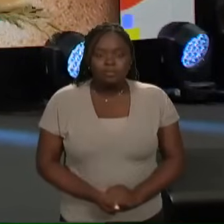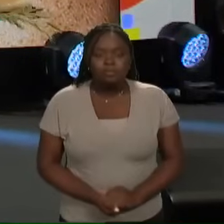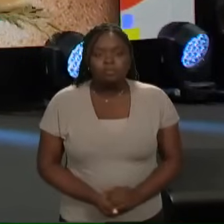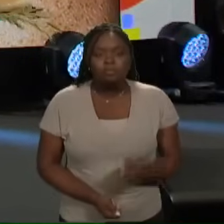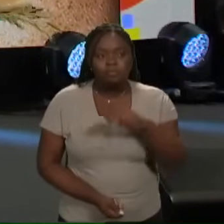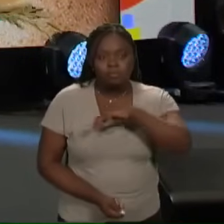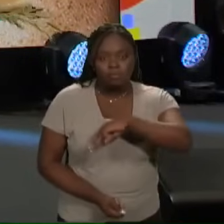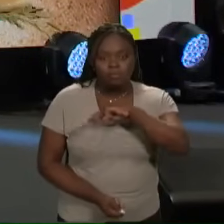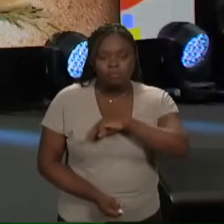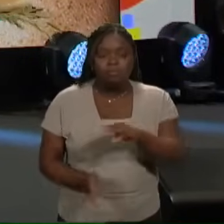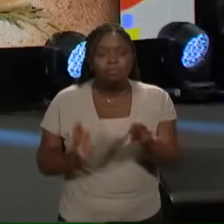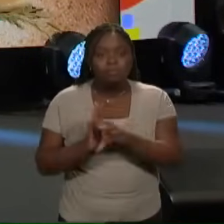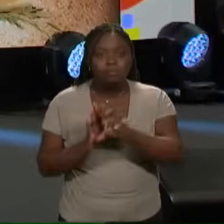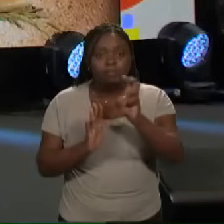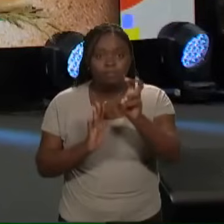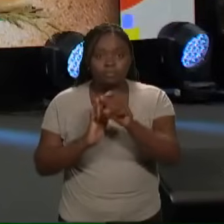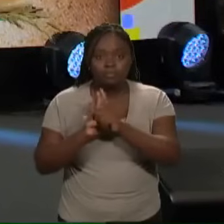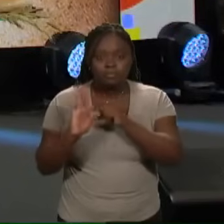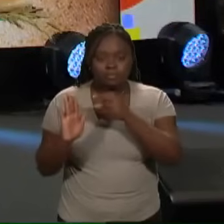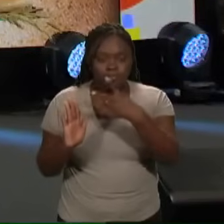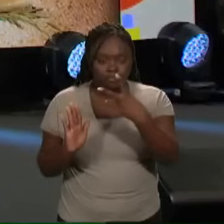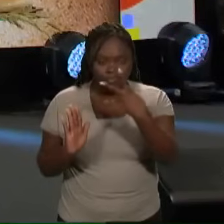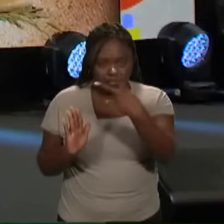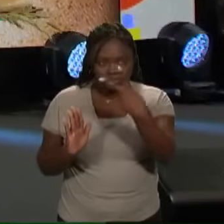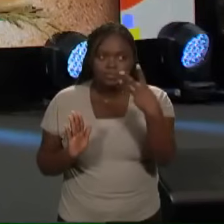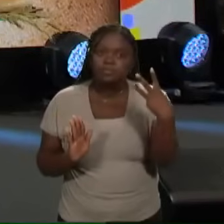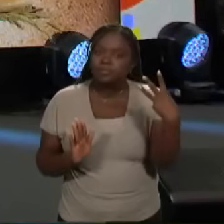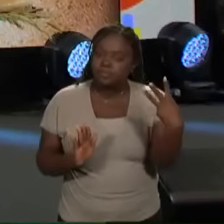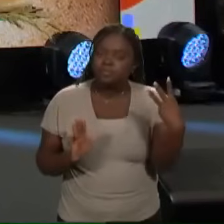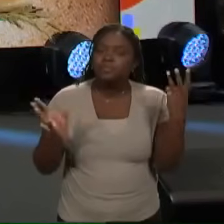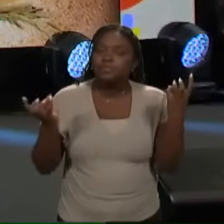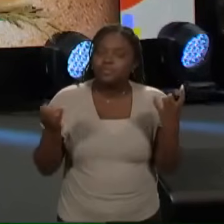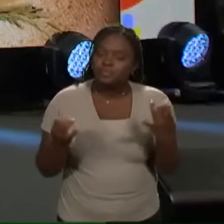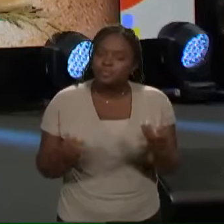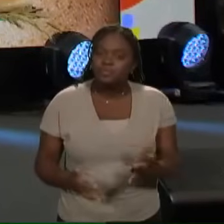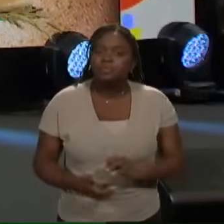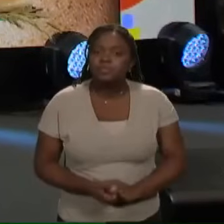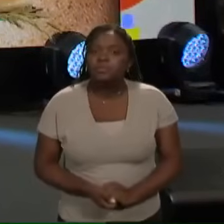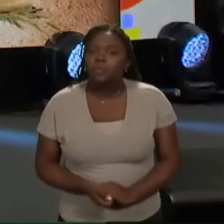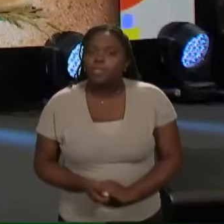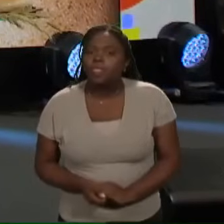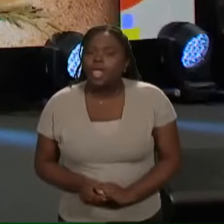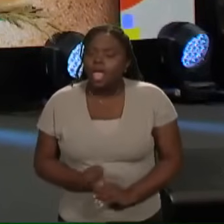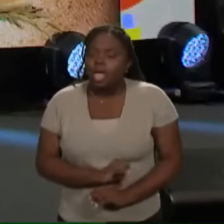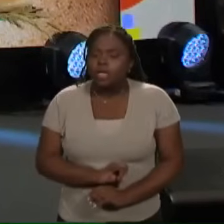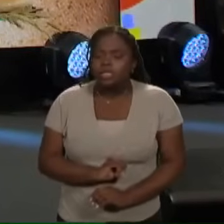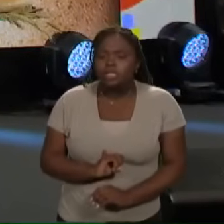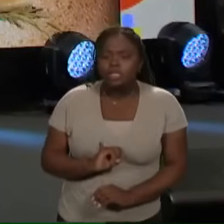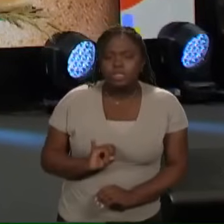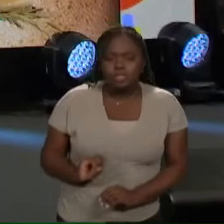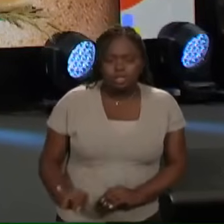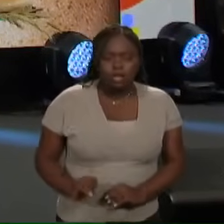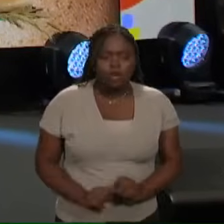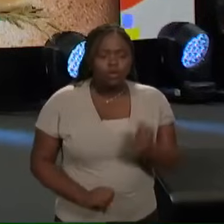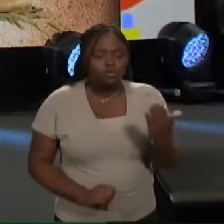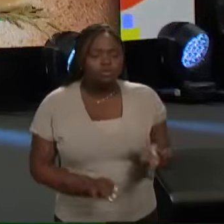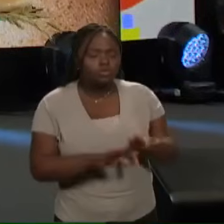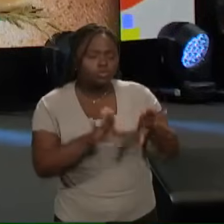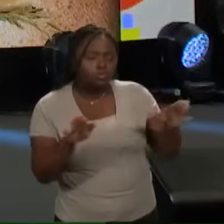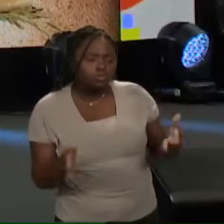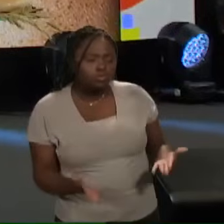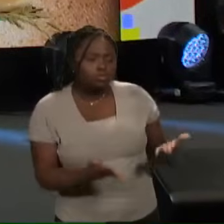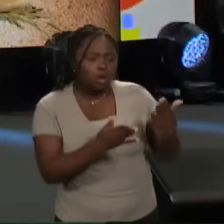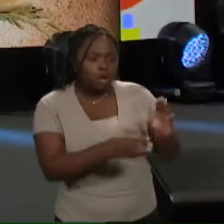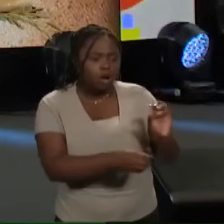Mateus 5, 23. Diz assim: portanto, se você estiver apresentando sua oferta diante do altar e ali se lembrar de que